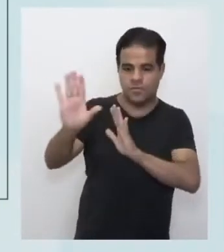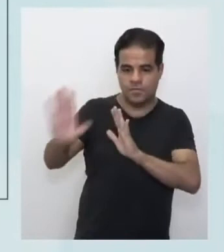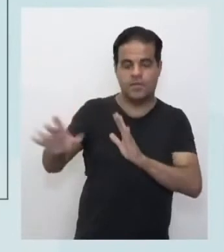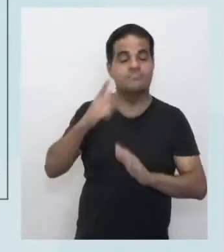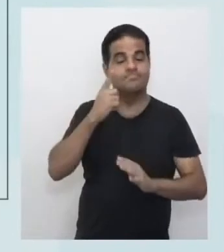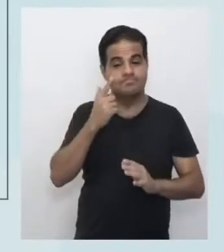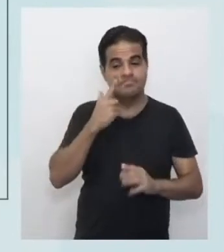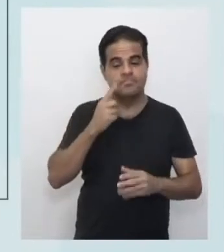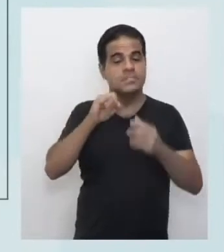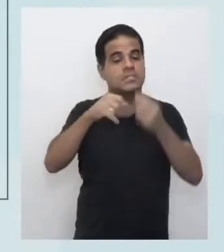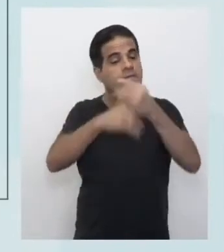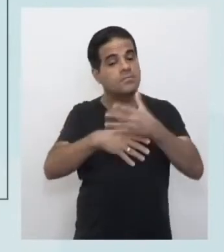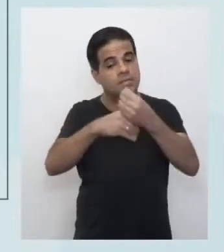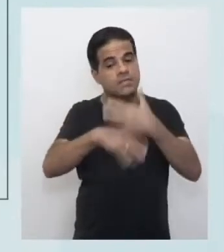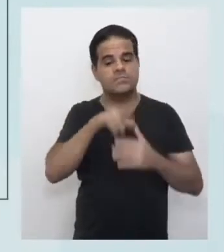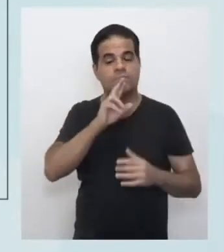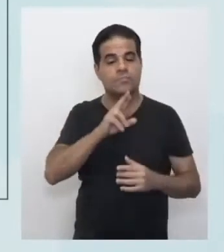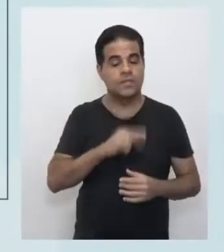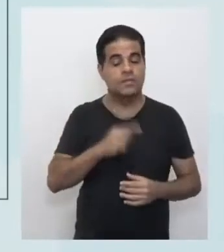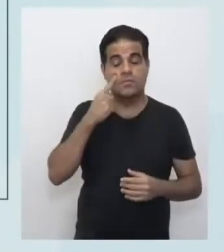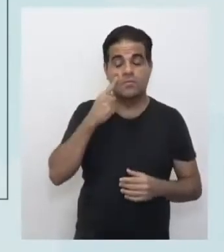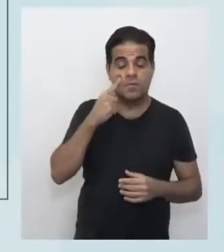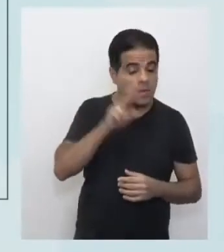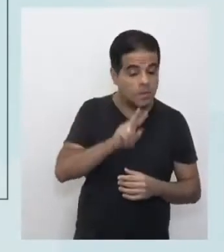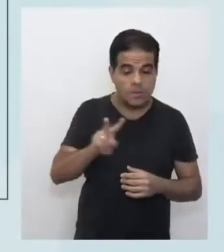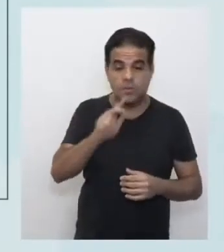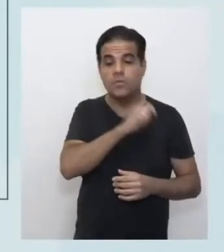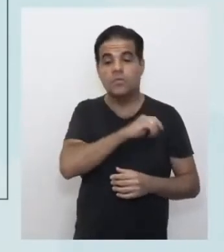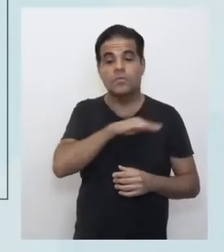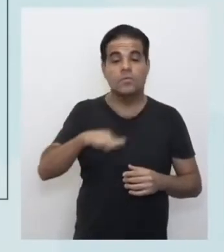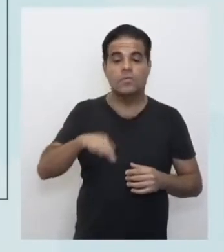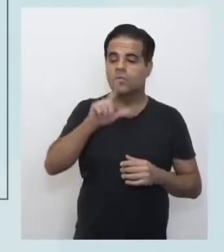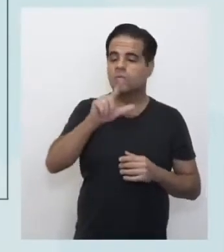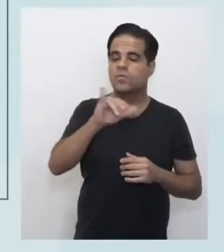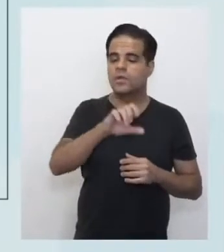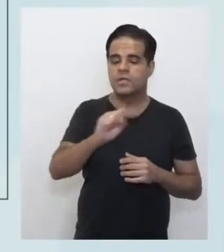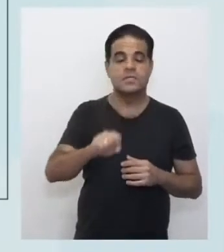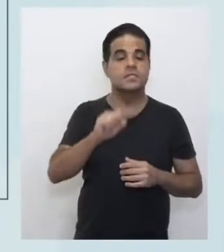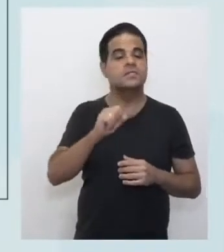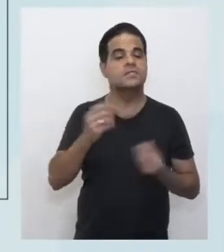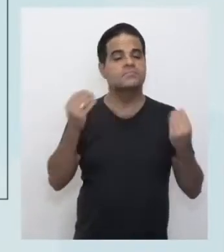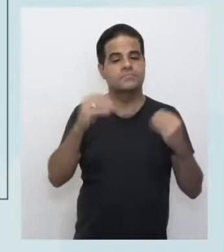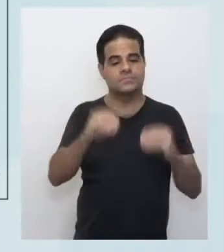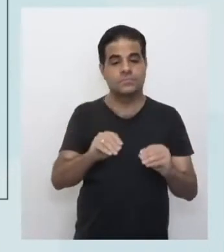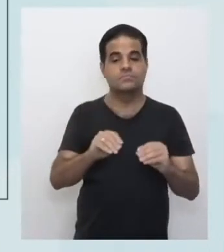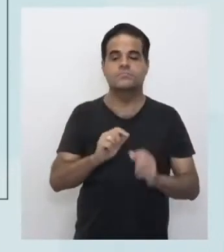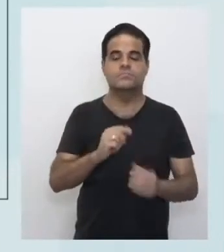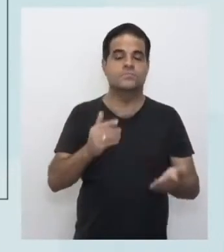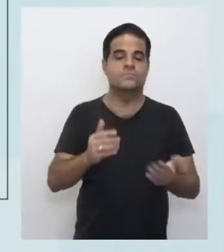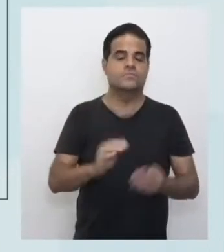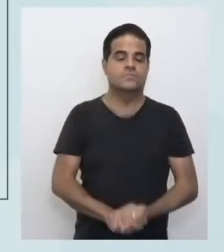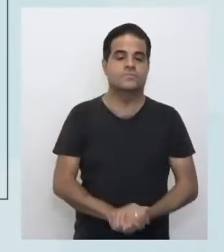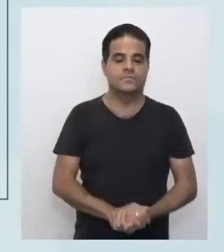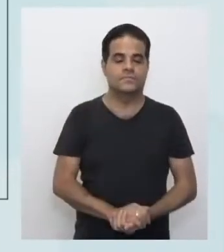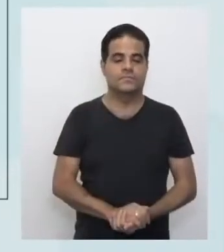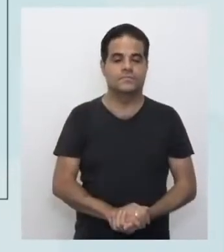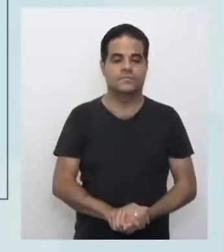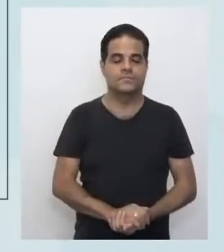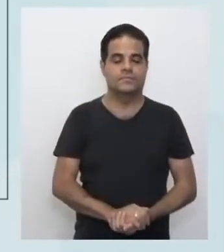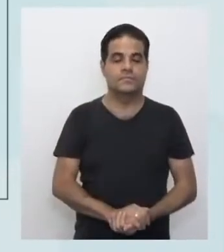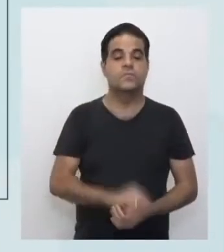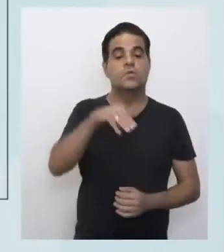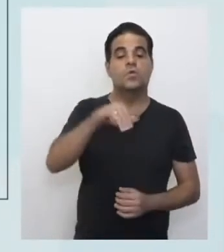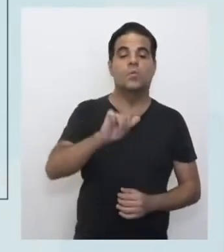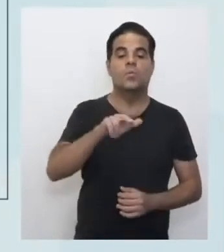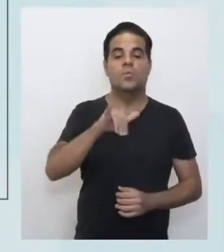Vamos ver se já temos resposta. Subiu aqui, deixa eu ver, o Luiz Gustavo falou conversations. Ok. E o Murilo